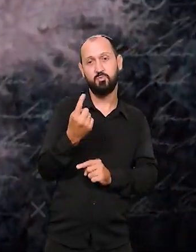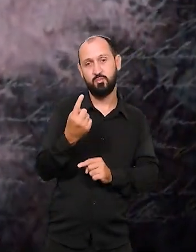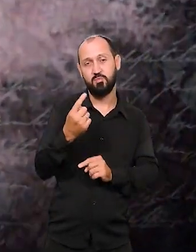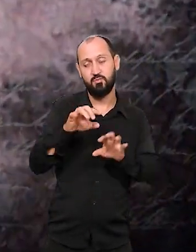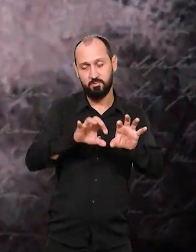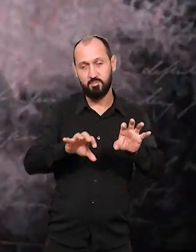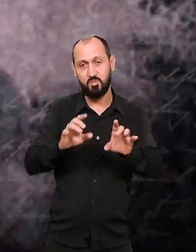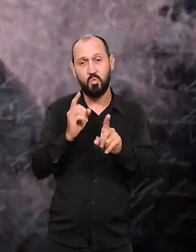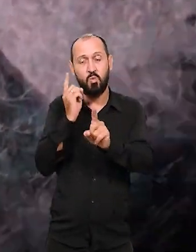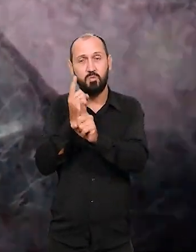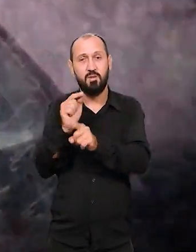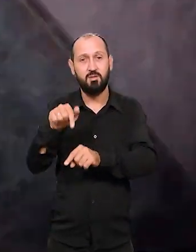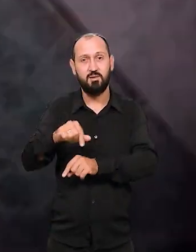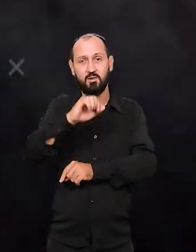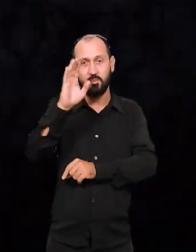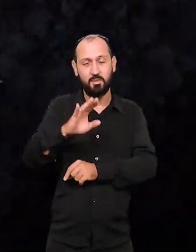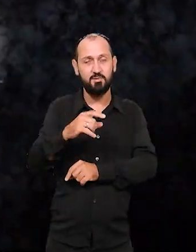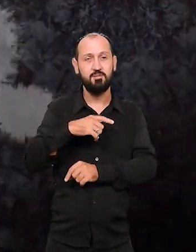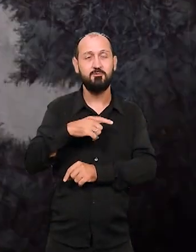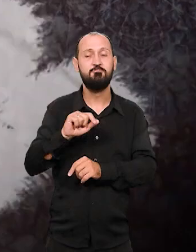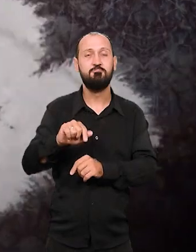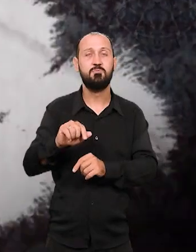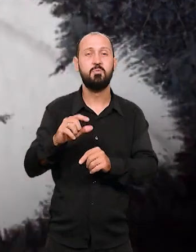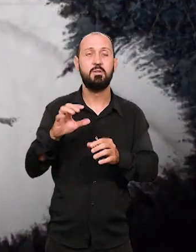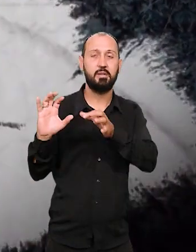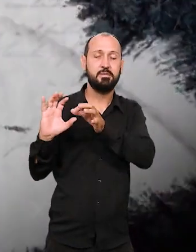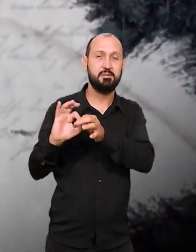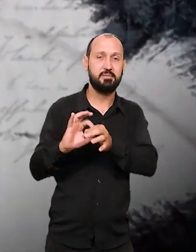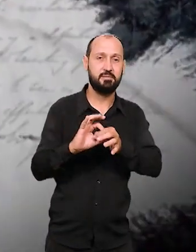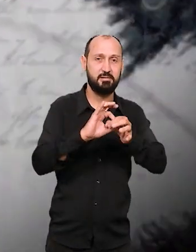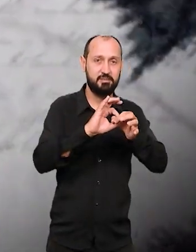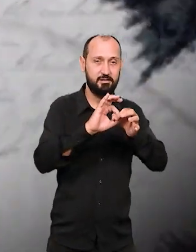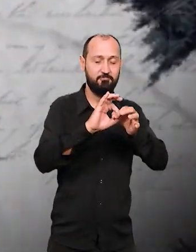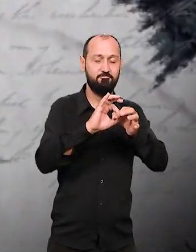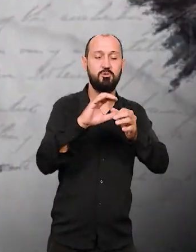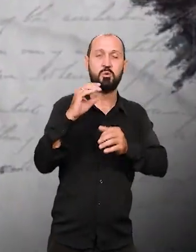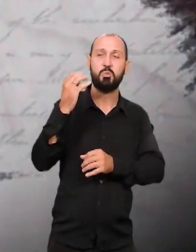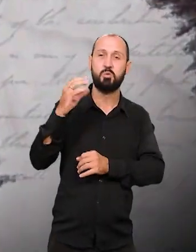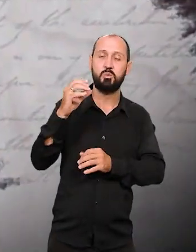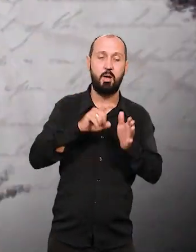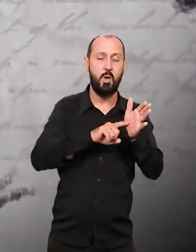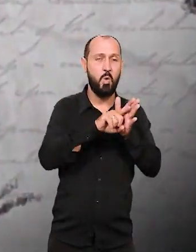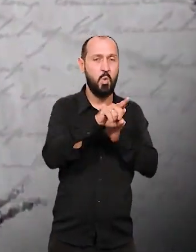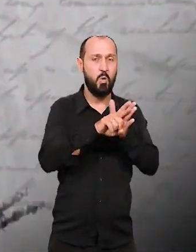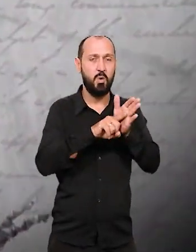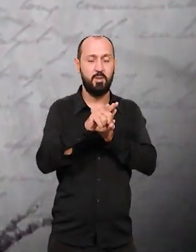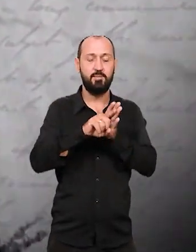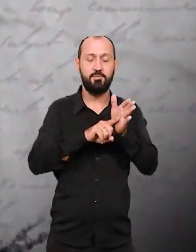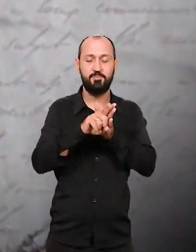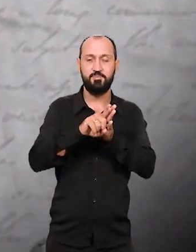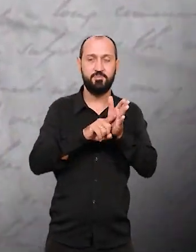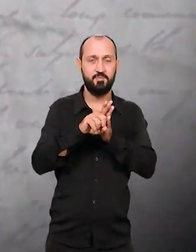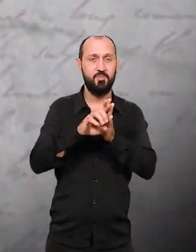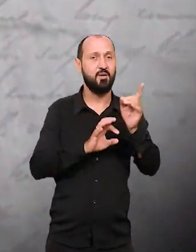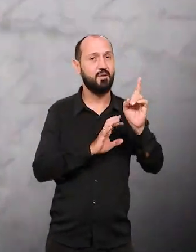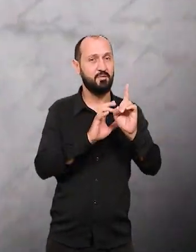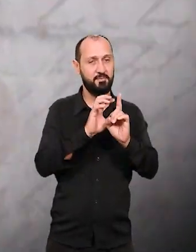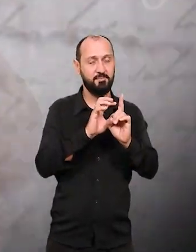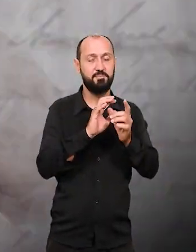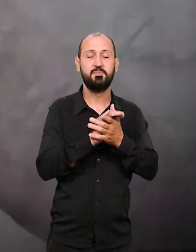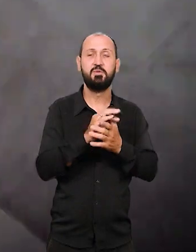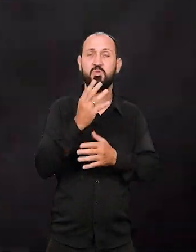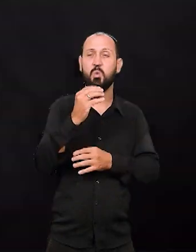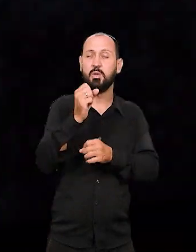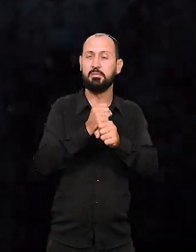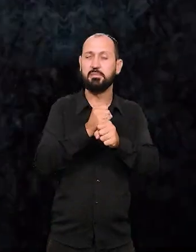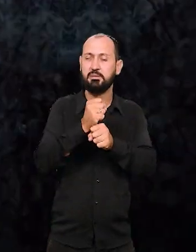pela primeira vez no Brasil e colocando o país no cenário internacional científico das pesquisas sobre HIV e AIDS.